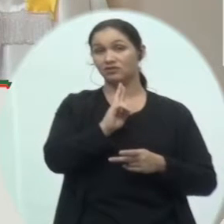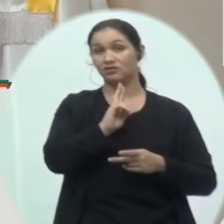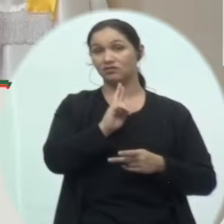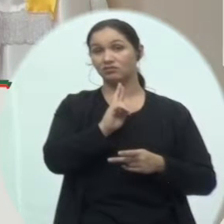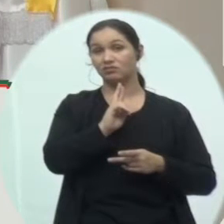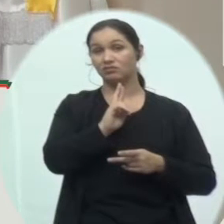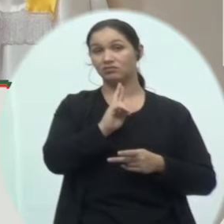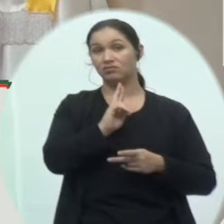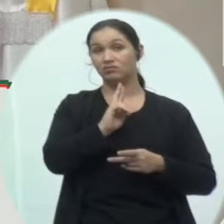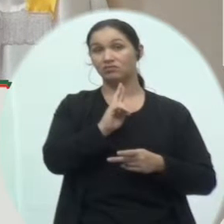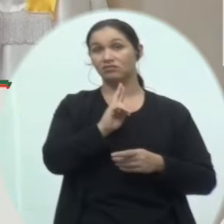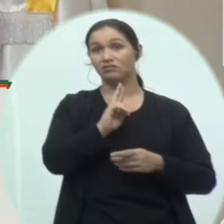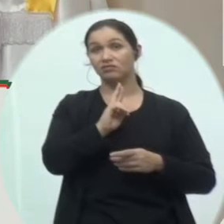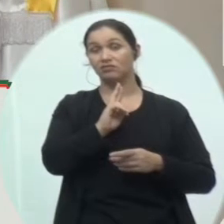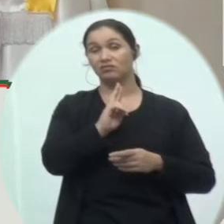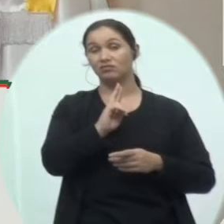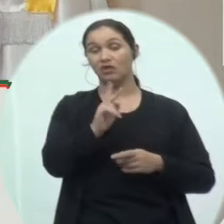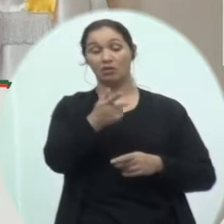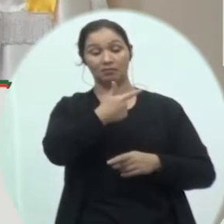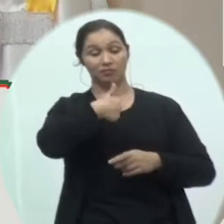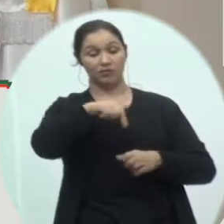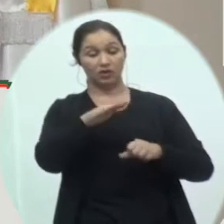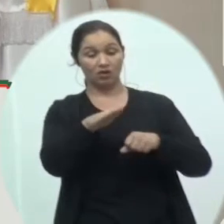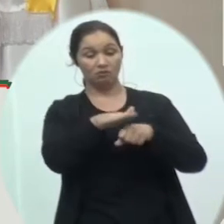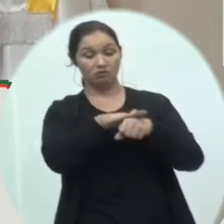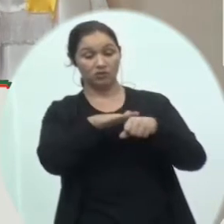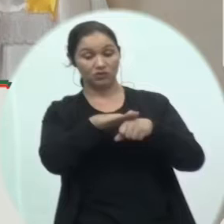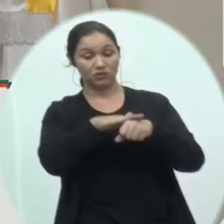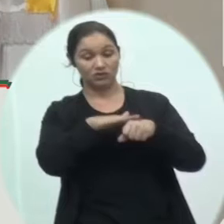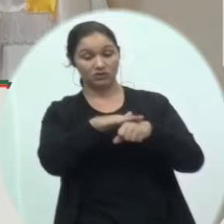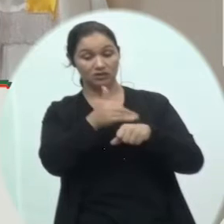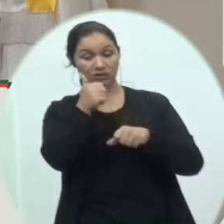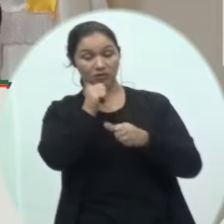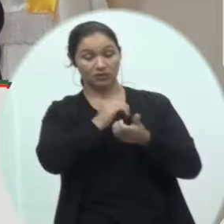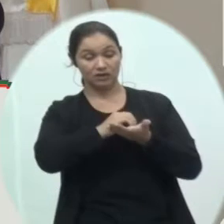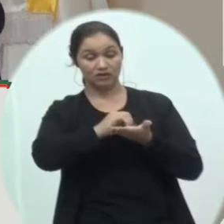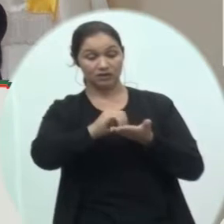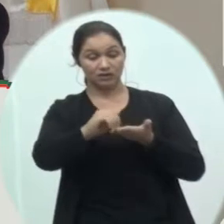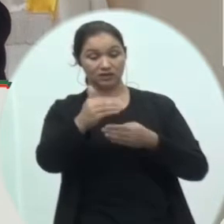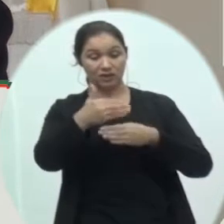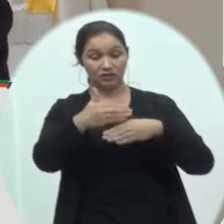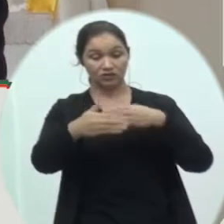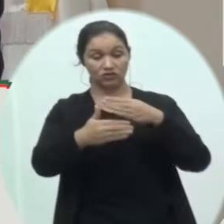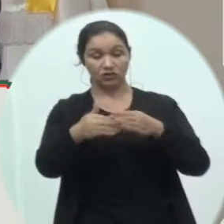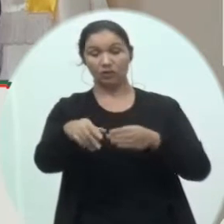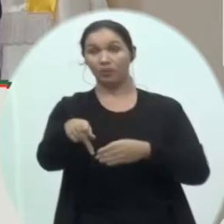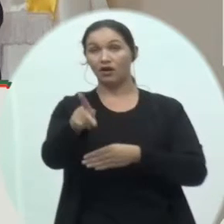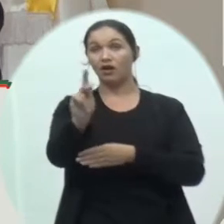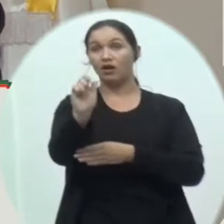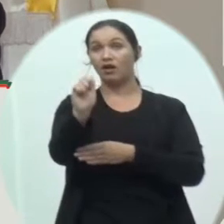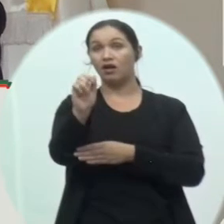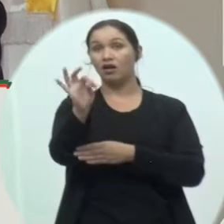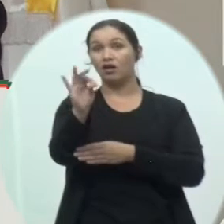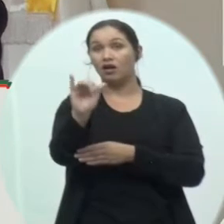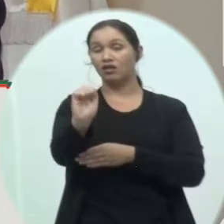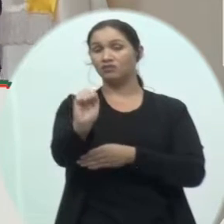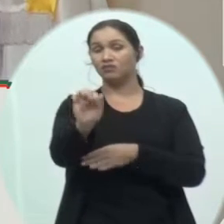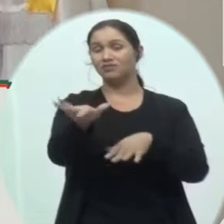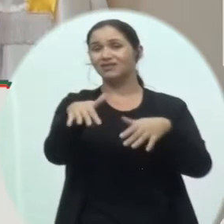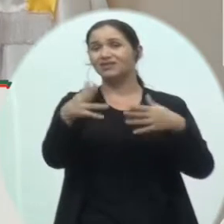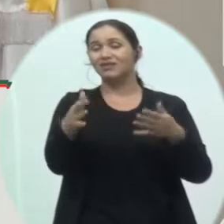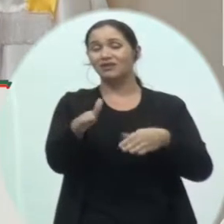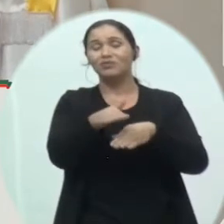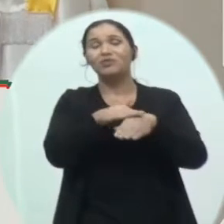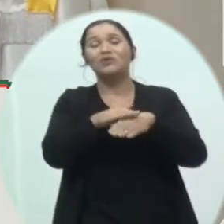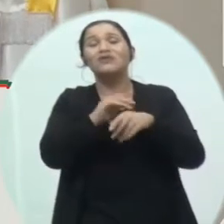Smialevska. Tipo assim, estamos conversando o quê? O que, que estão conversando? A respeito do projeto? Não a